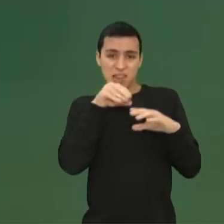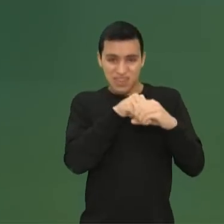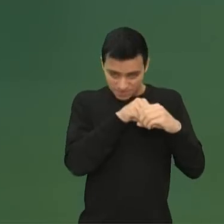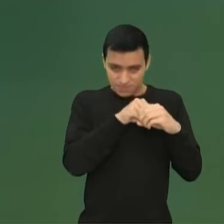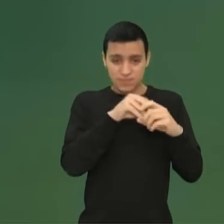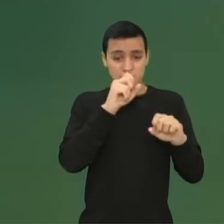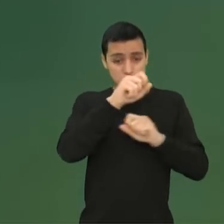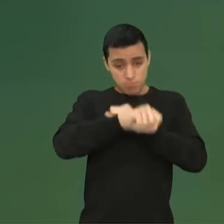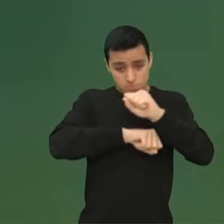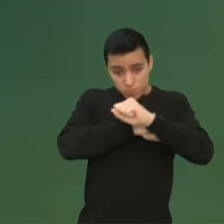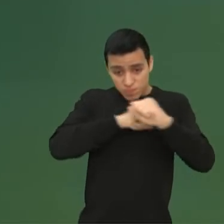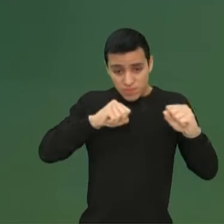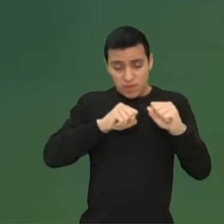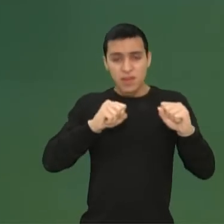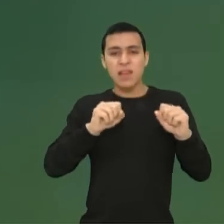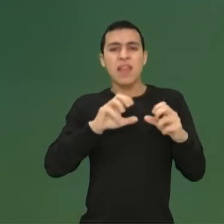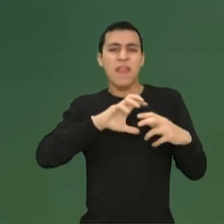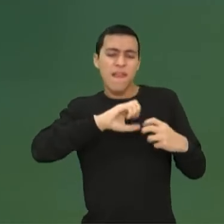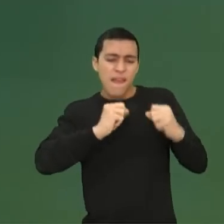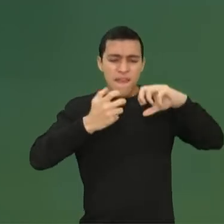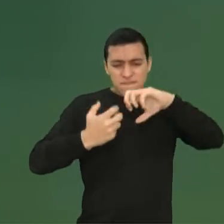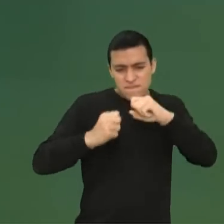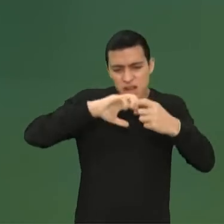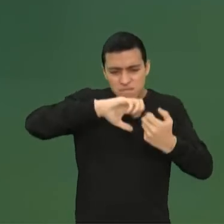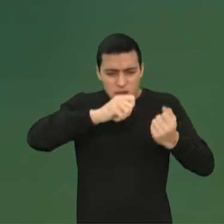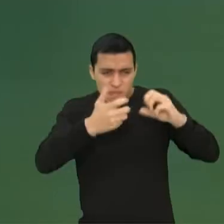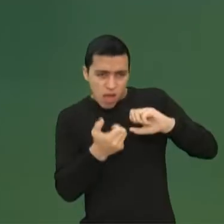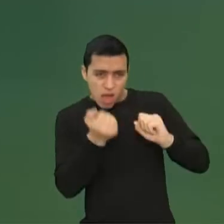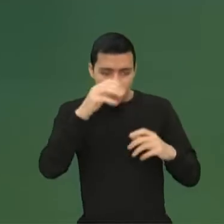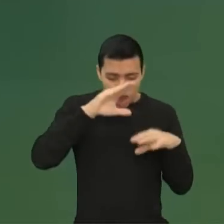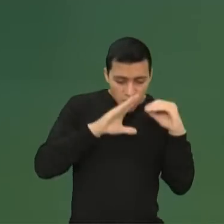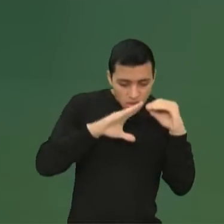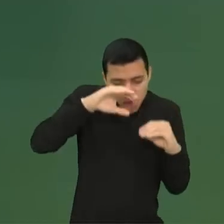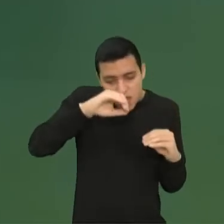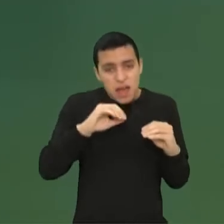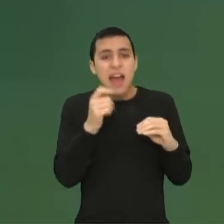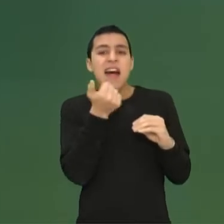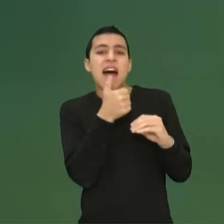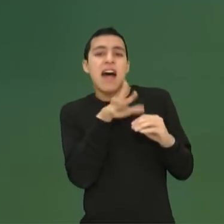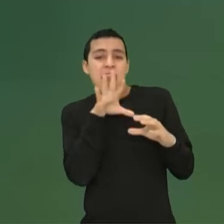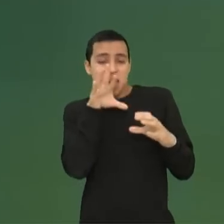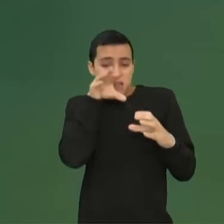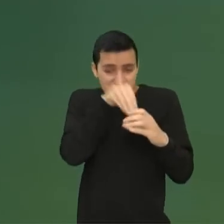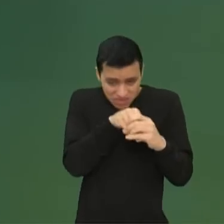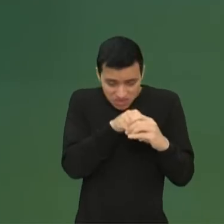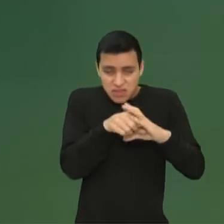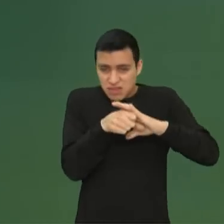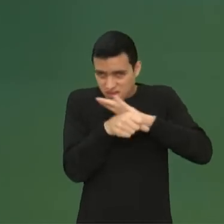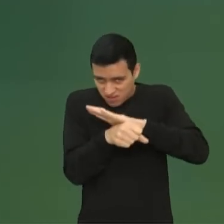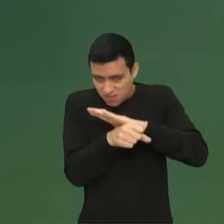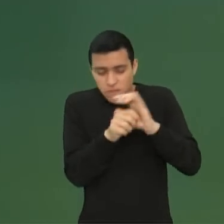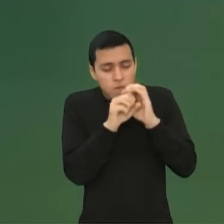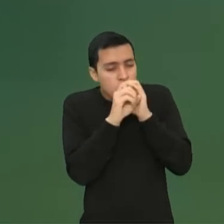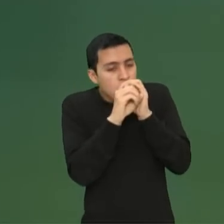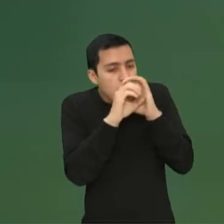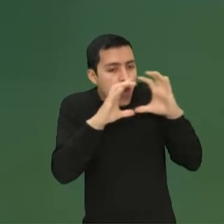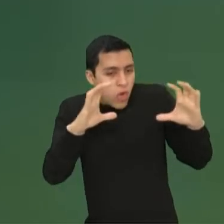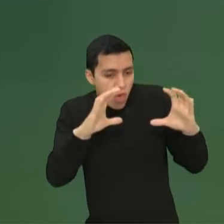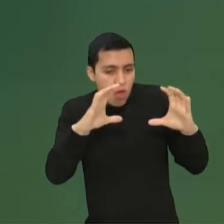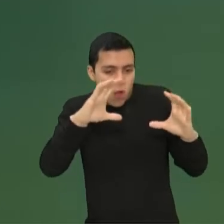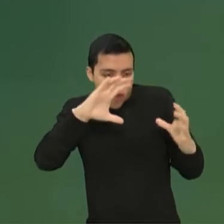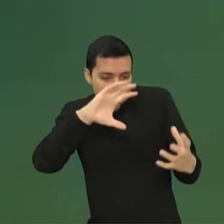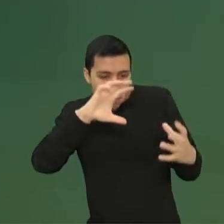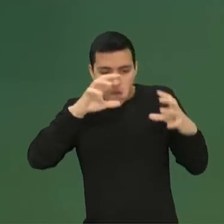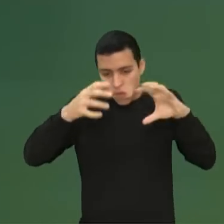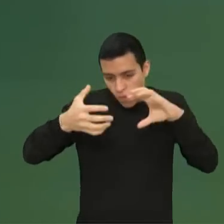essa bexiga e vou apertando e dando formatos, este ar que preenche esta bexiga fica